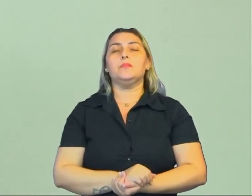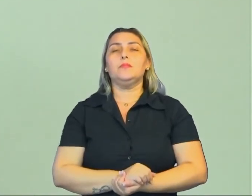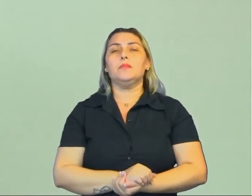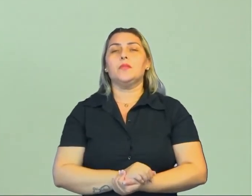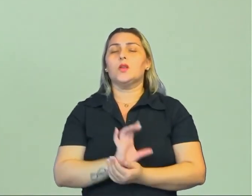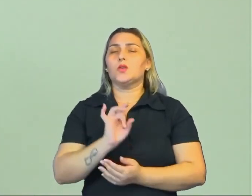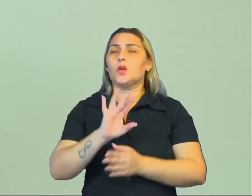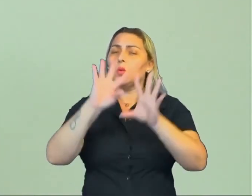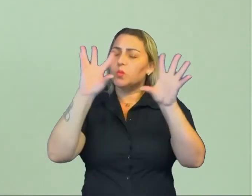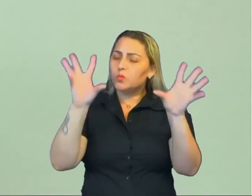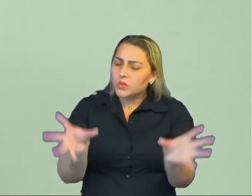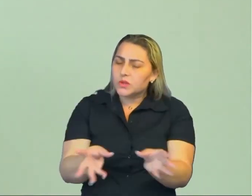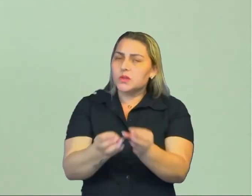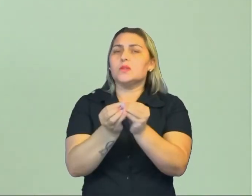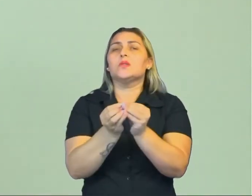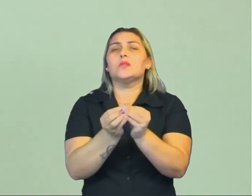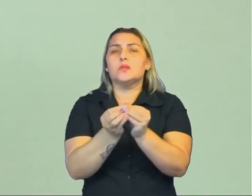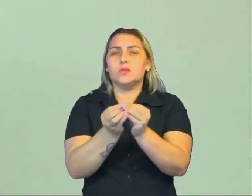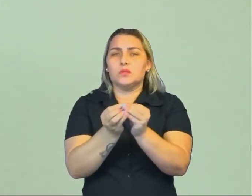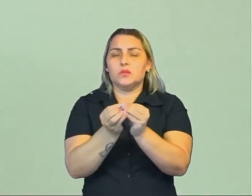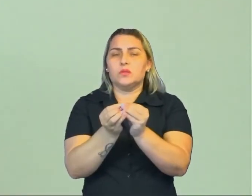só mesmo um